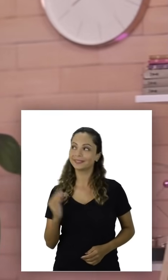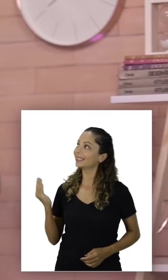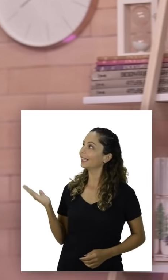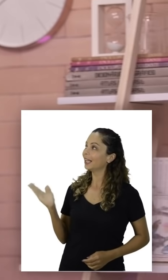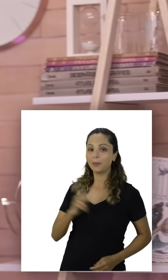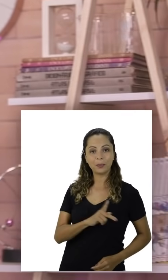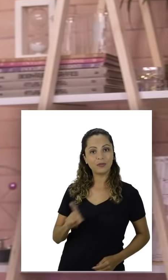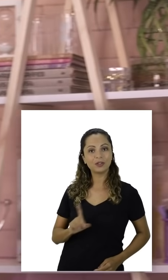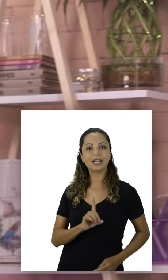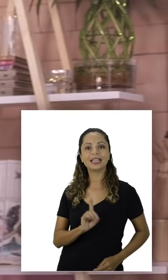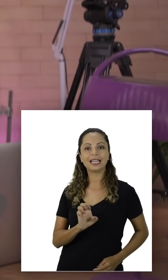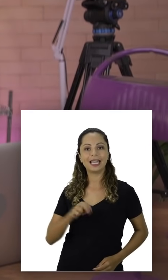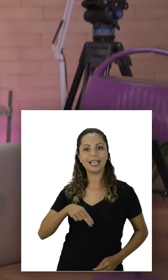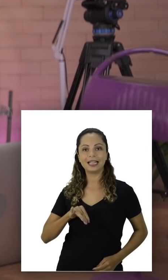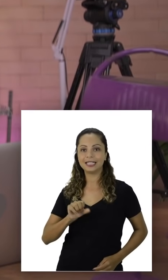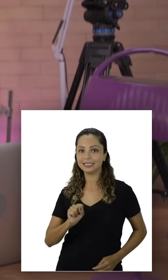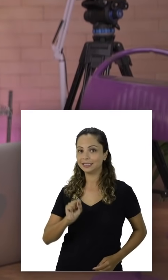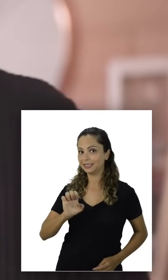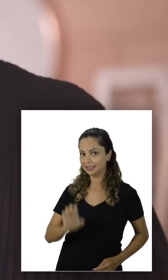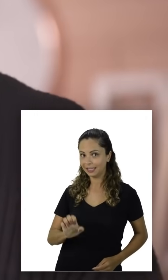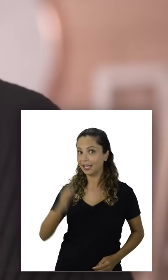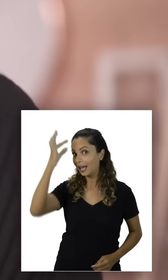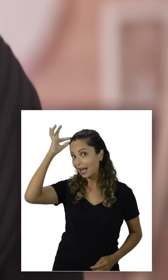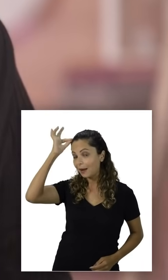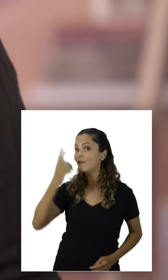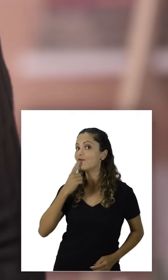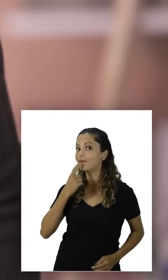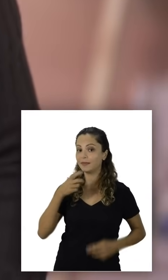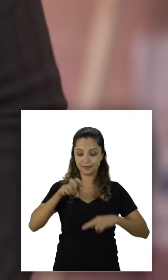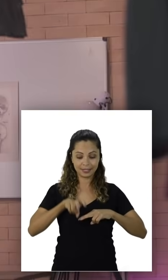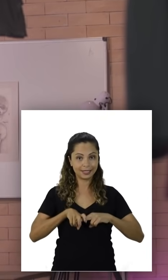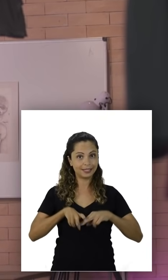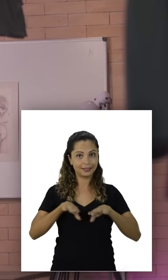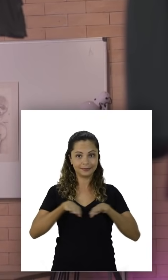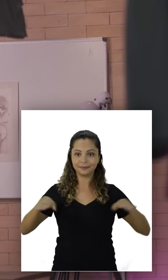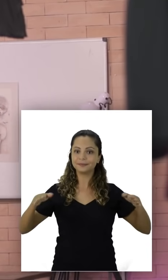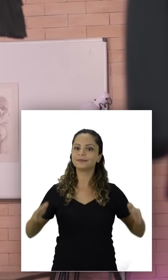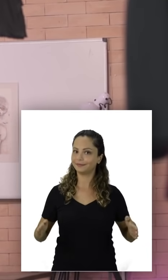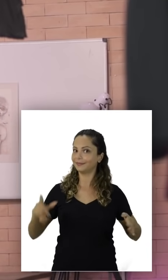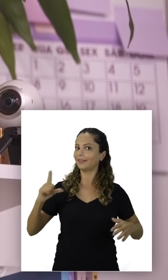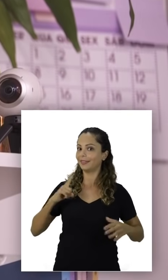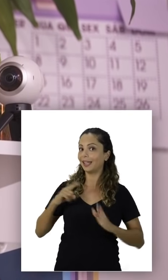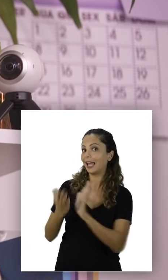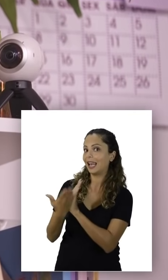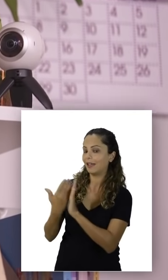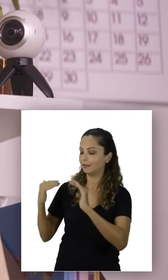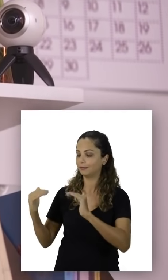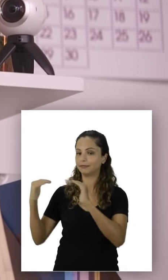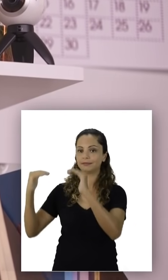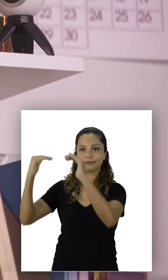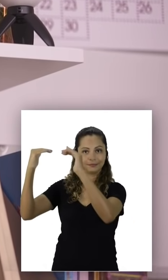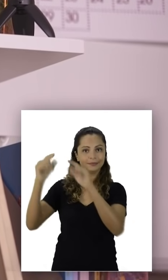Oi, eu sou a professora Denise. Tenho cabelos vermelhos, estou sentada em um cenário. Há elementos como estante com